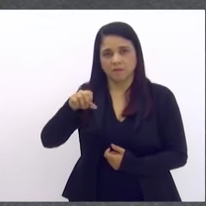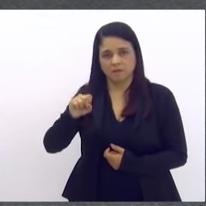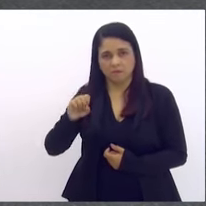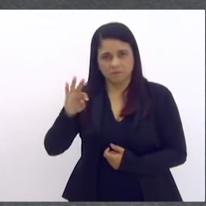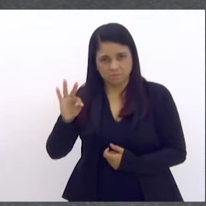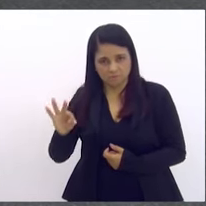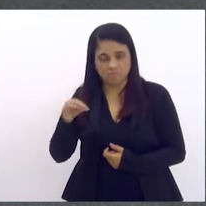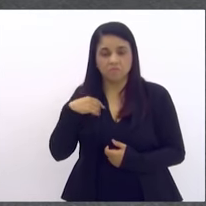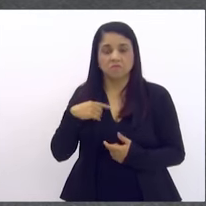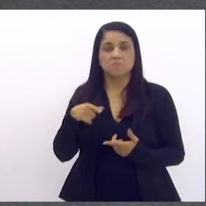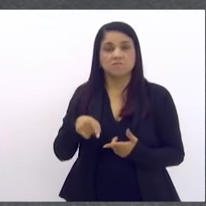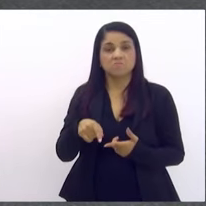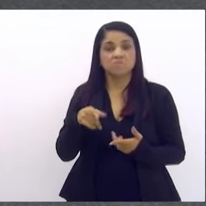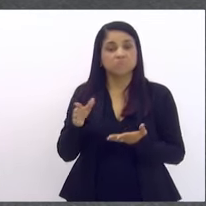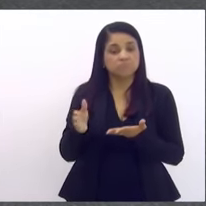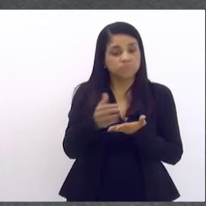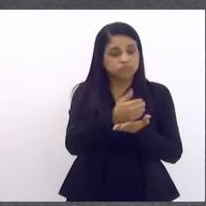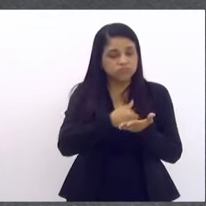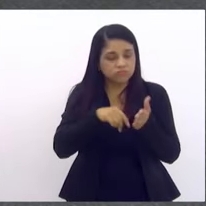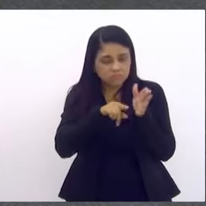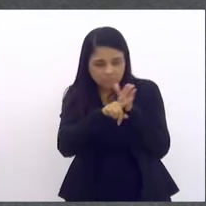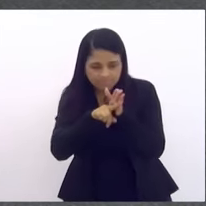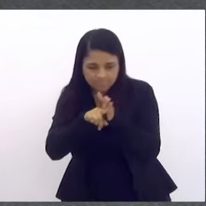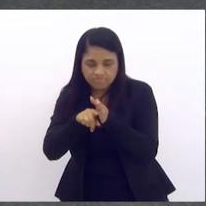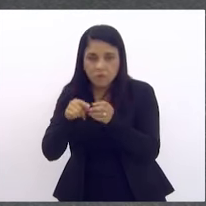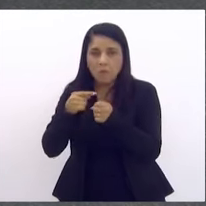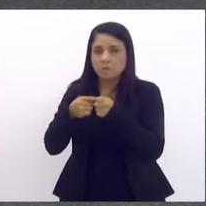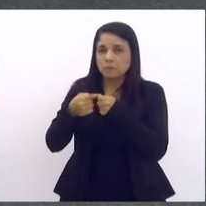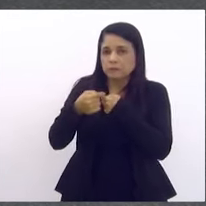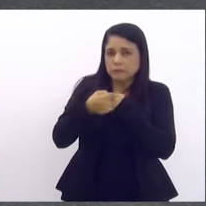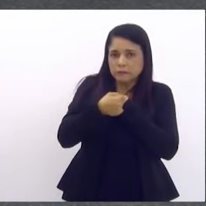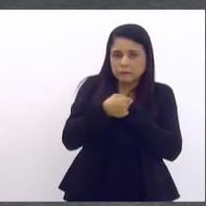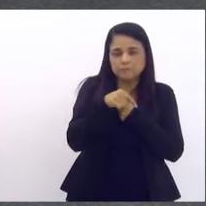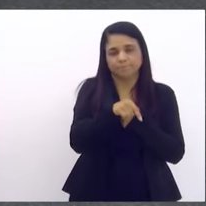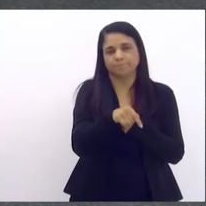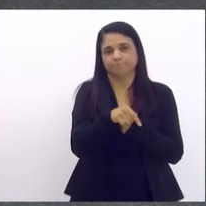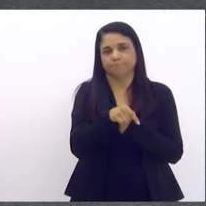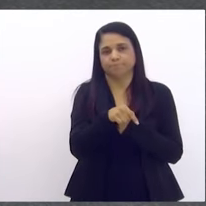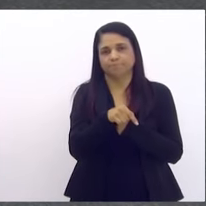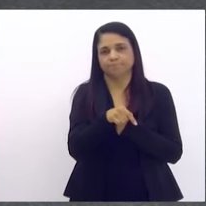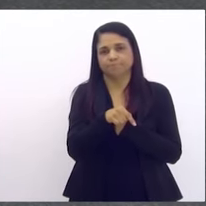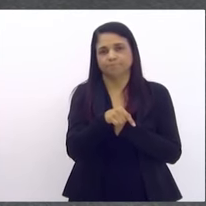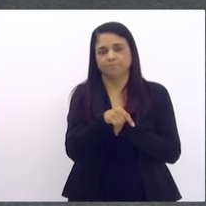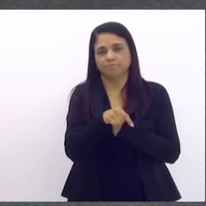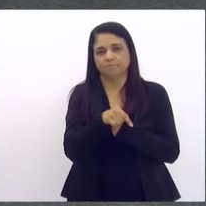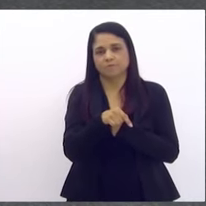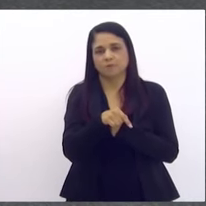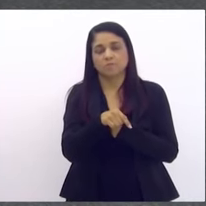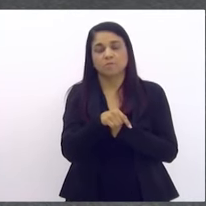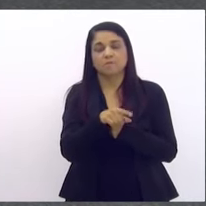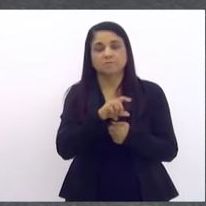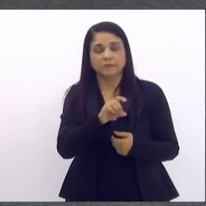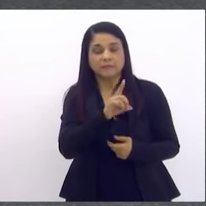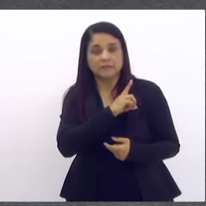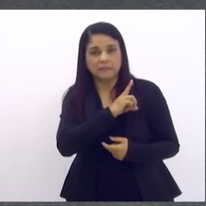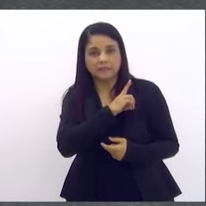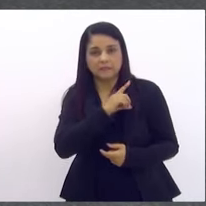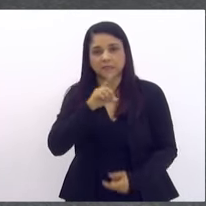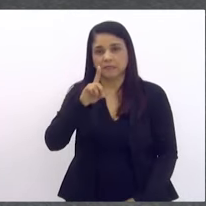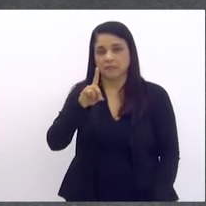apurado que lá naquele município nós possamos contar com a uma decade Lembrando aqui